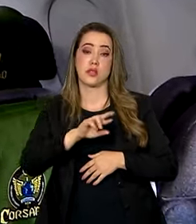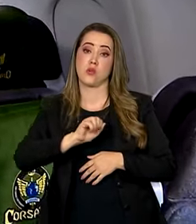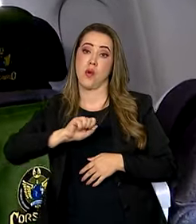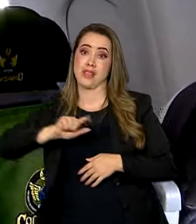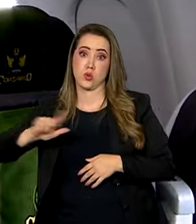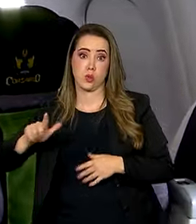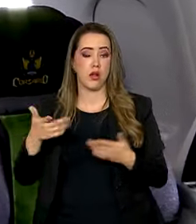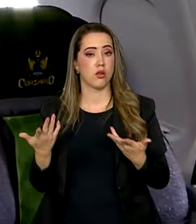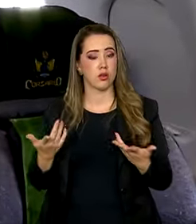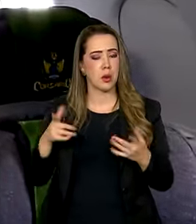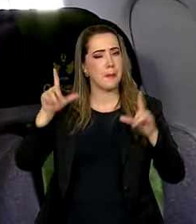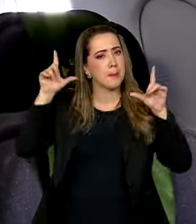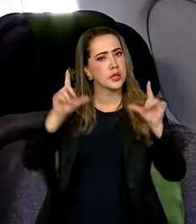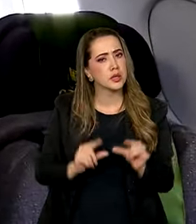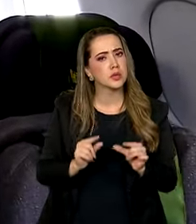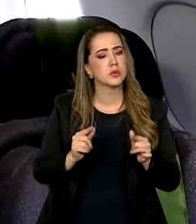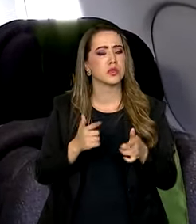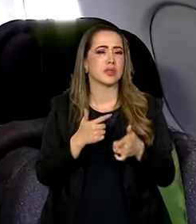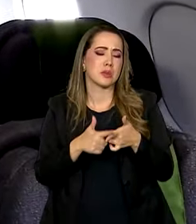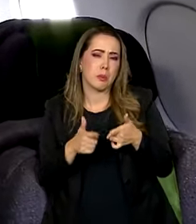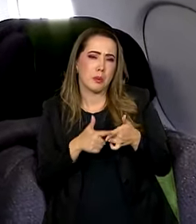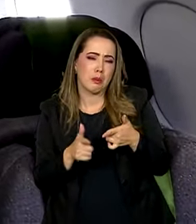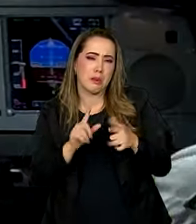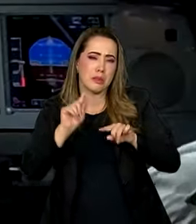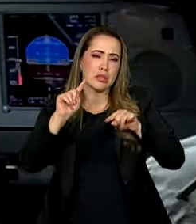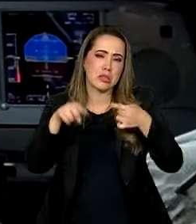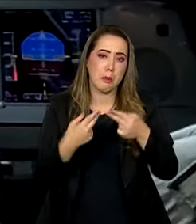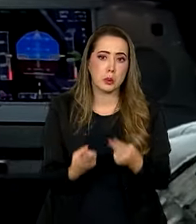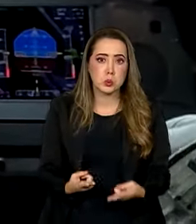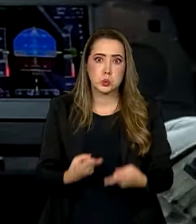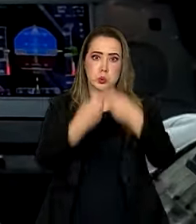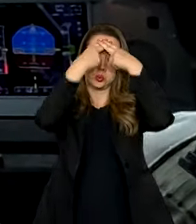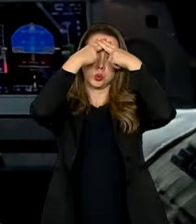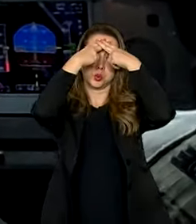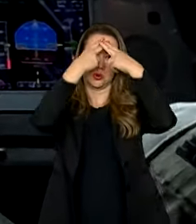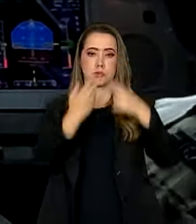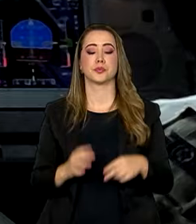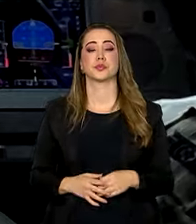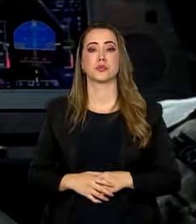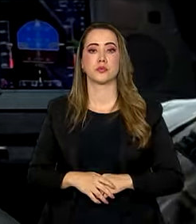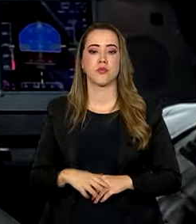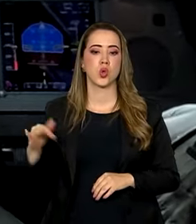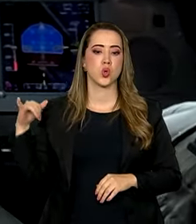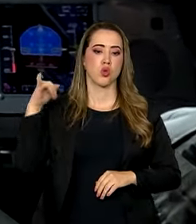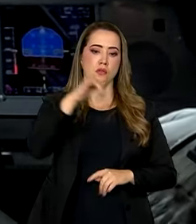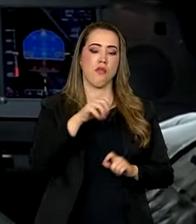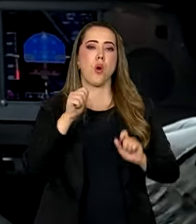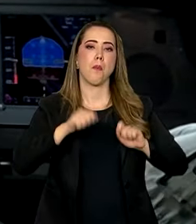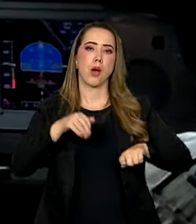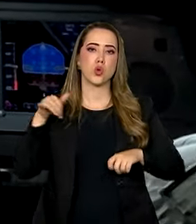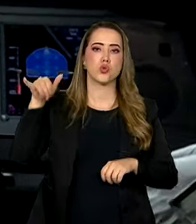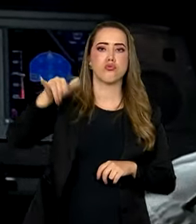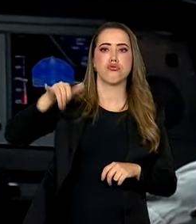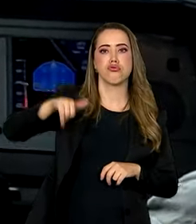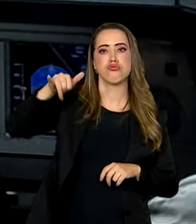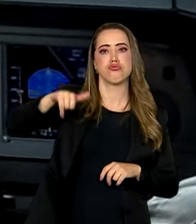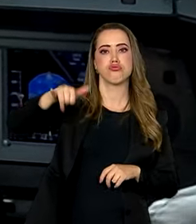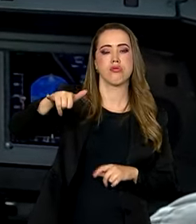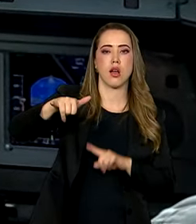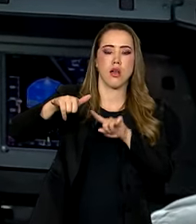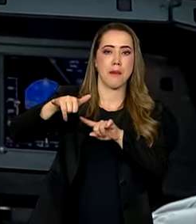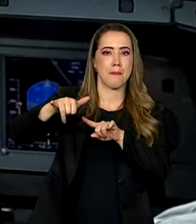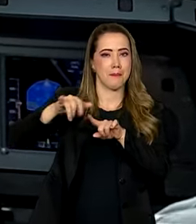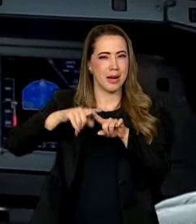para minimizar esse pós-traumático. Num voo normal, se está preparado para uma turbulência, rarissimamente